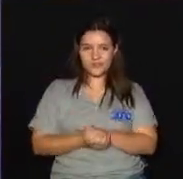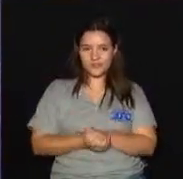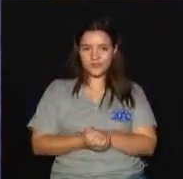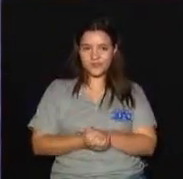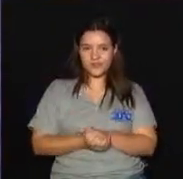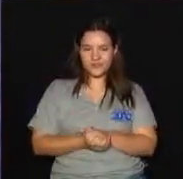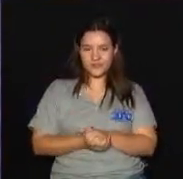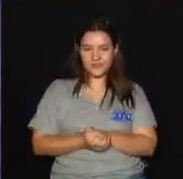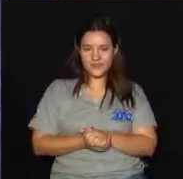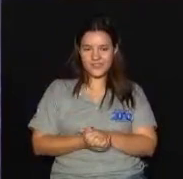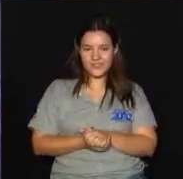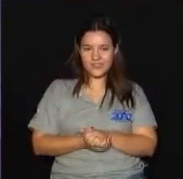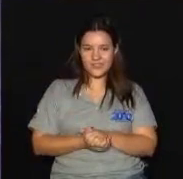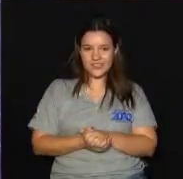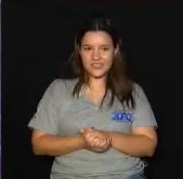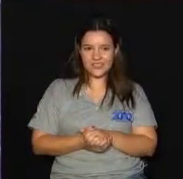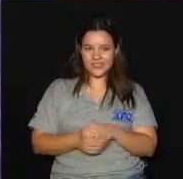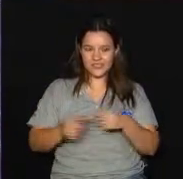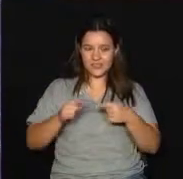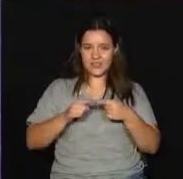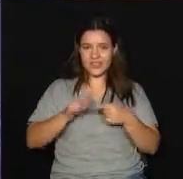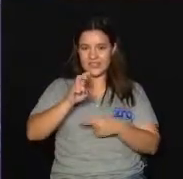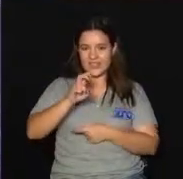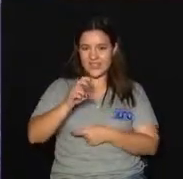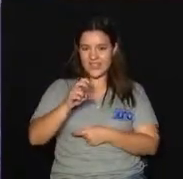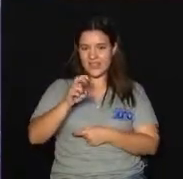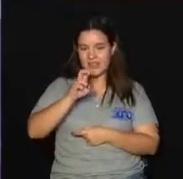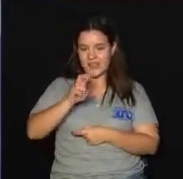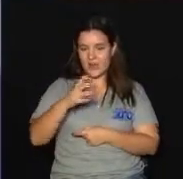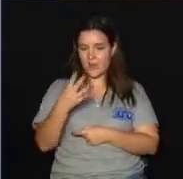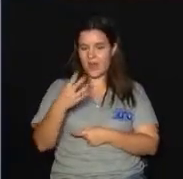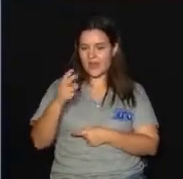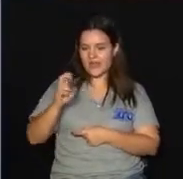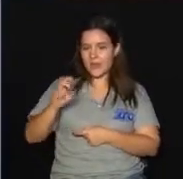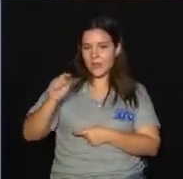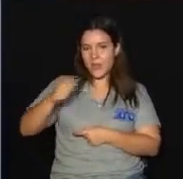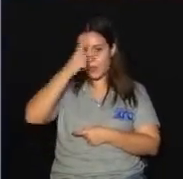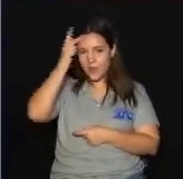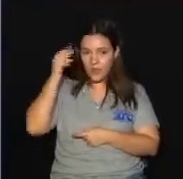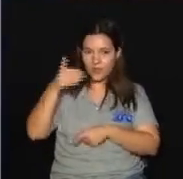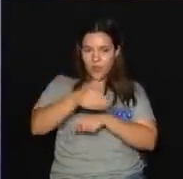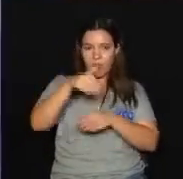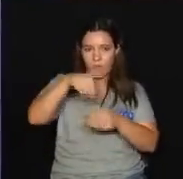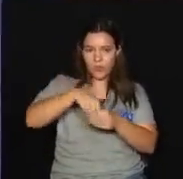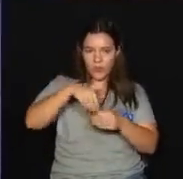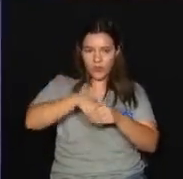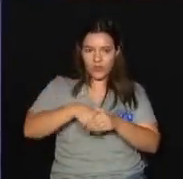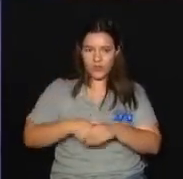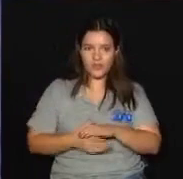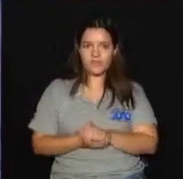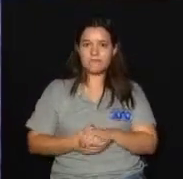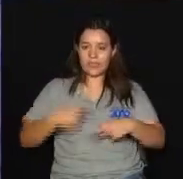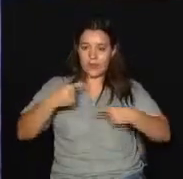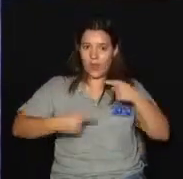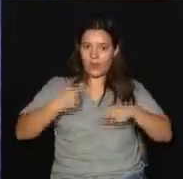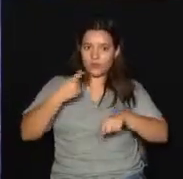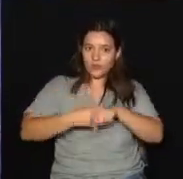mais de 545 mil eleitores foram às urnas. Olha, a eleição realmente foi uma eleição